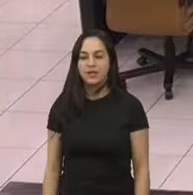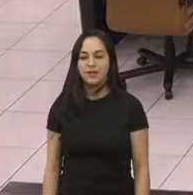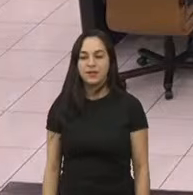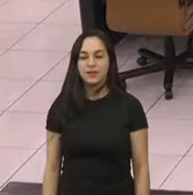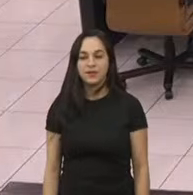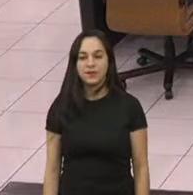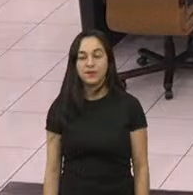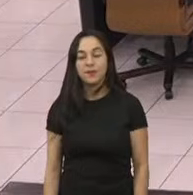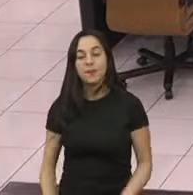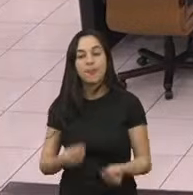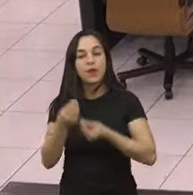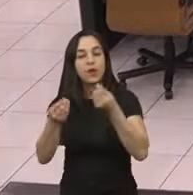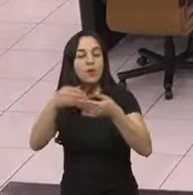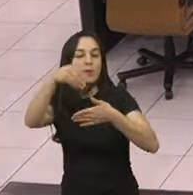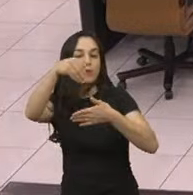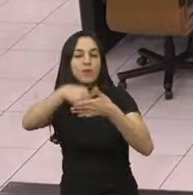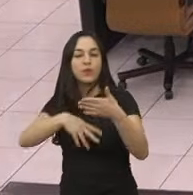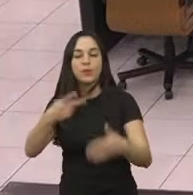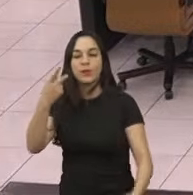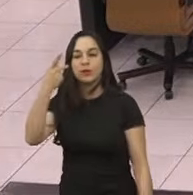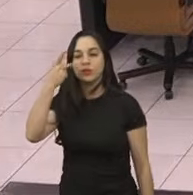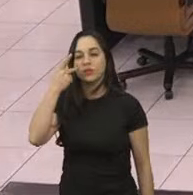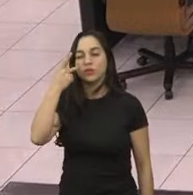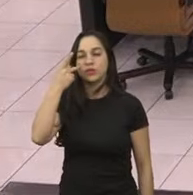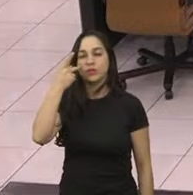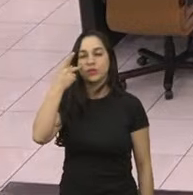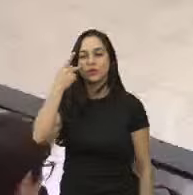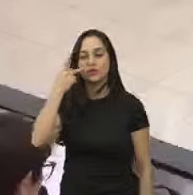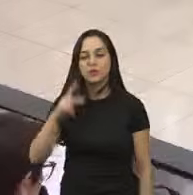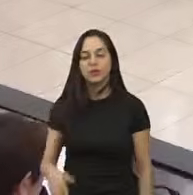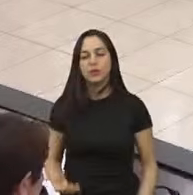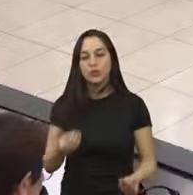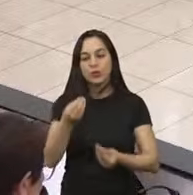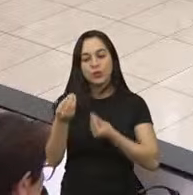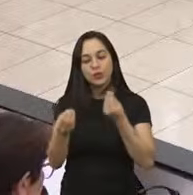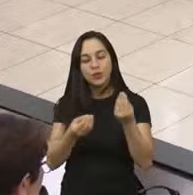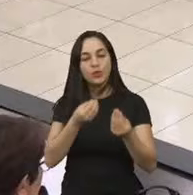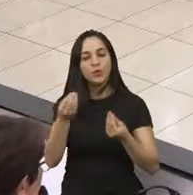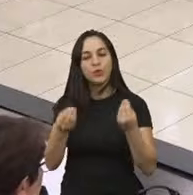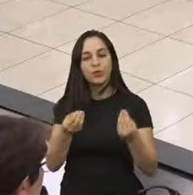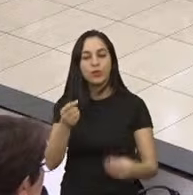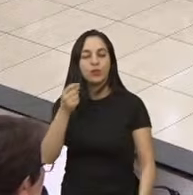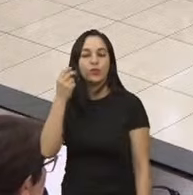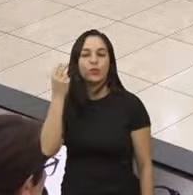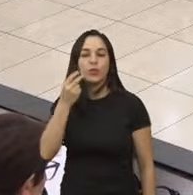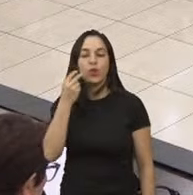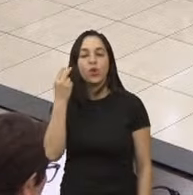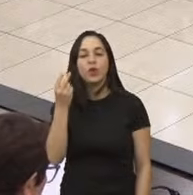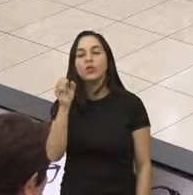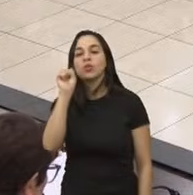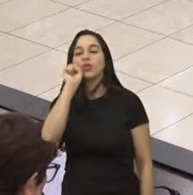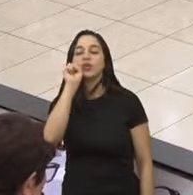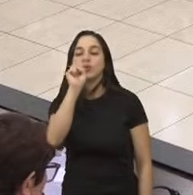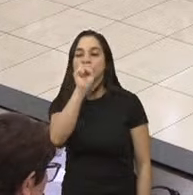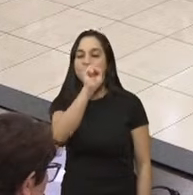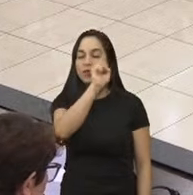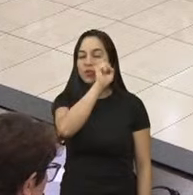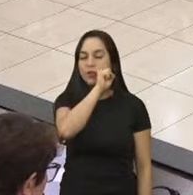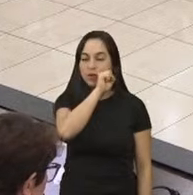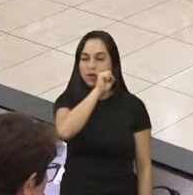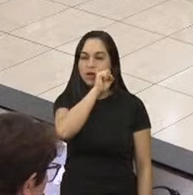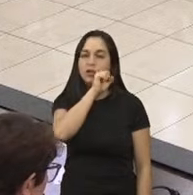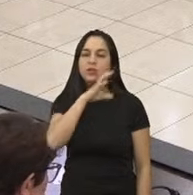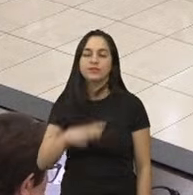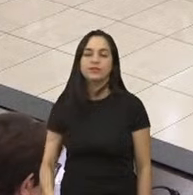Como vota o vereador Paulinho dos Condutores? Como vota o vereador Silfarne do Cidade de Salvador? Como